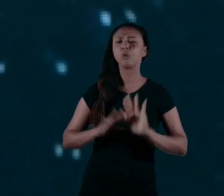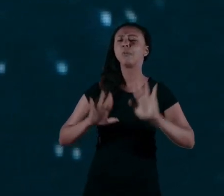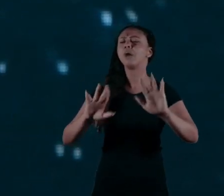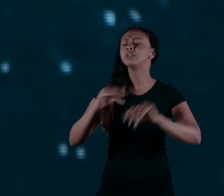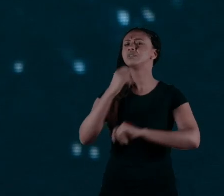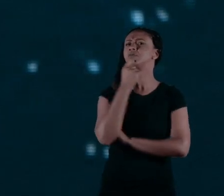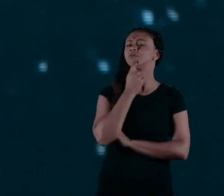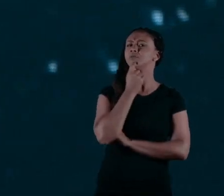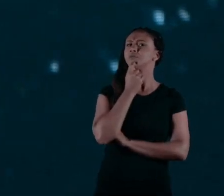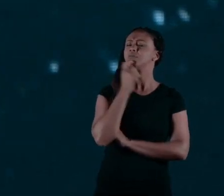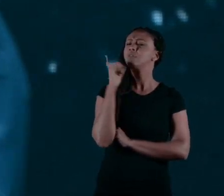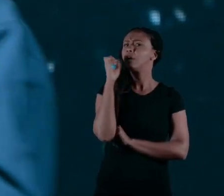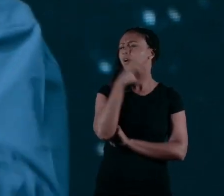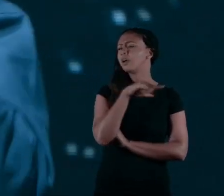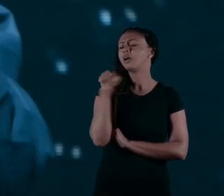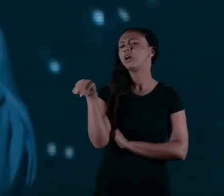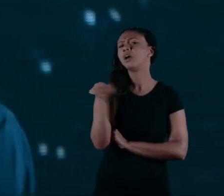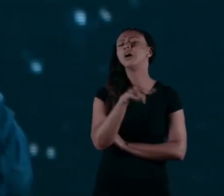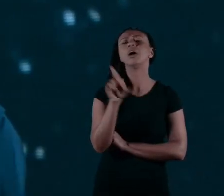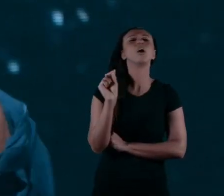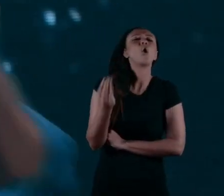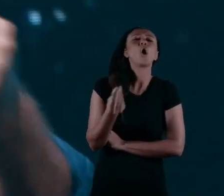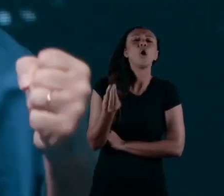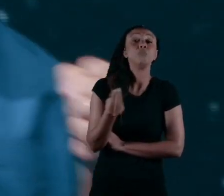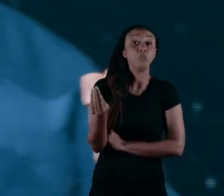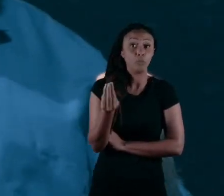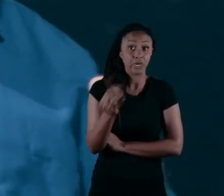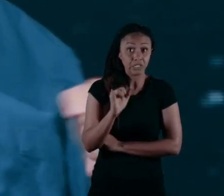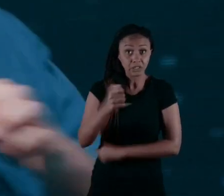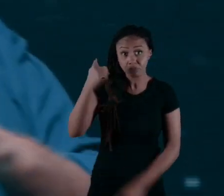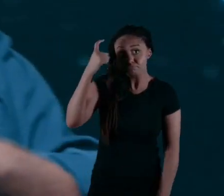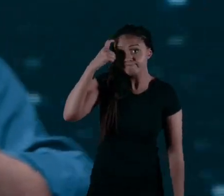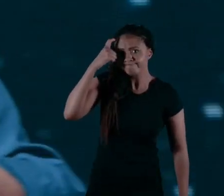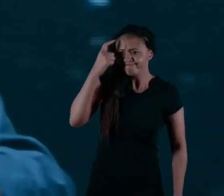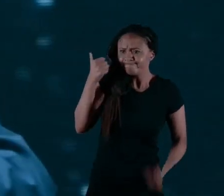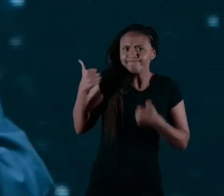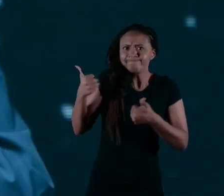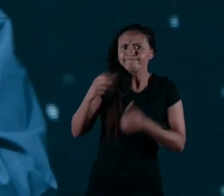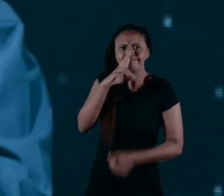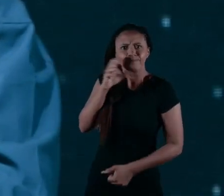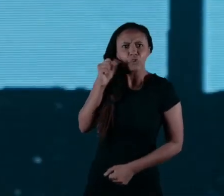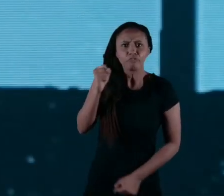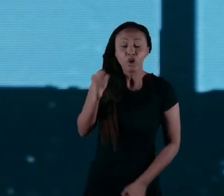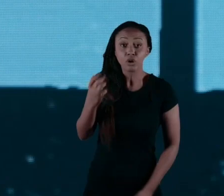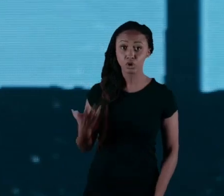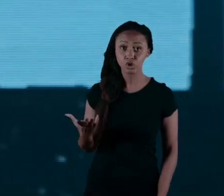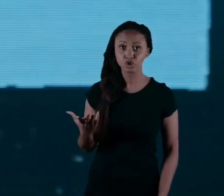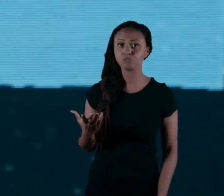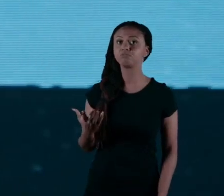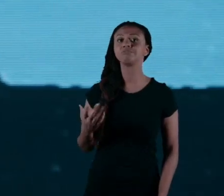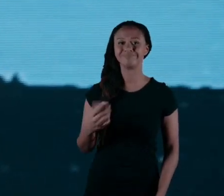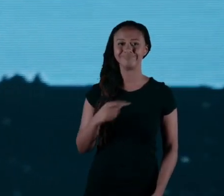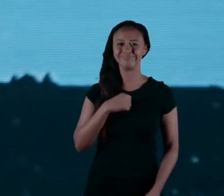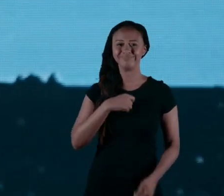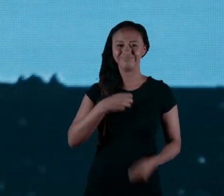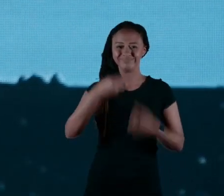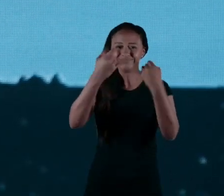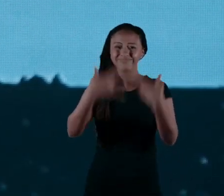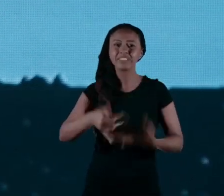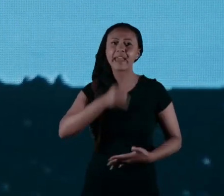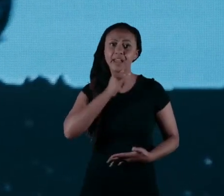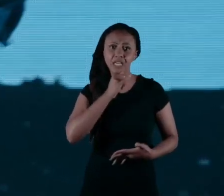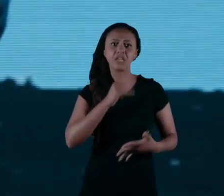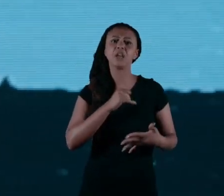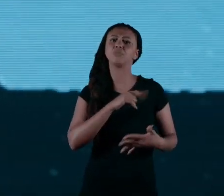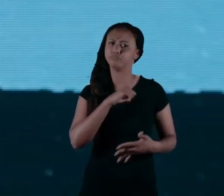queridos? Porque uma mente poderosa, embora esses três exemplos que eu dei são